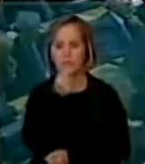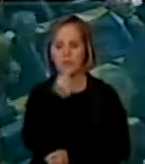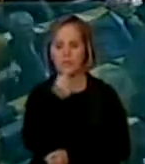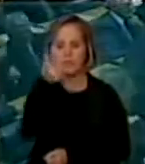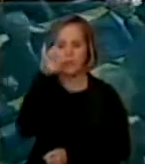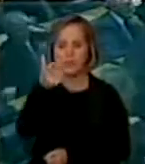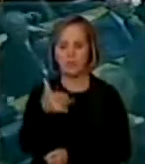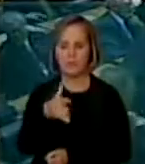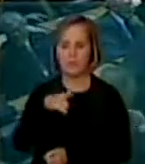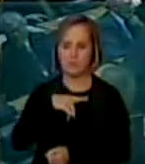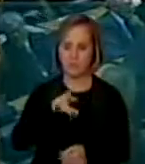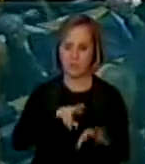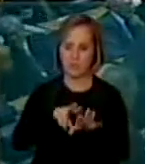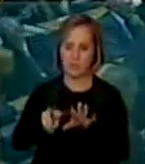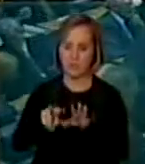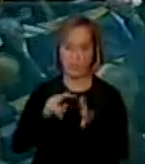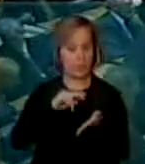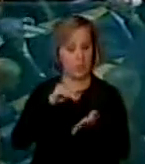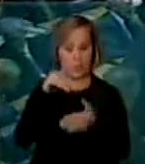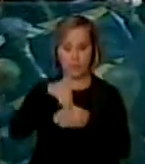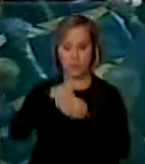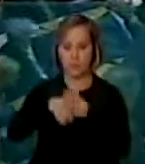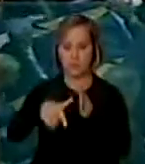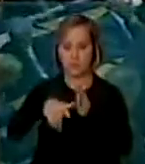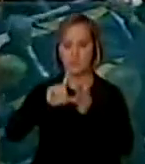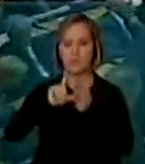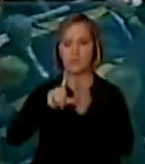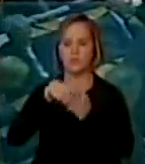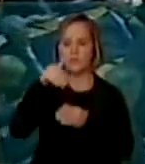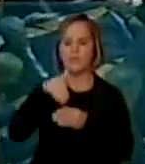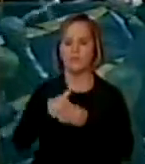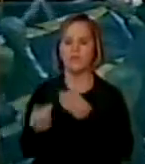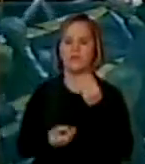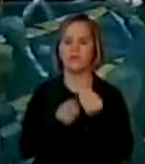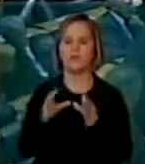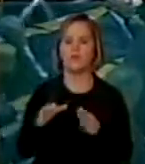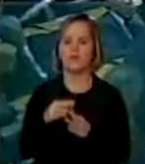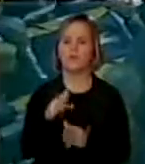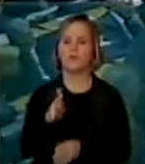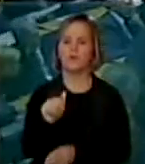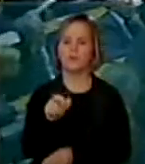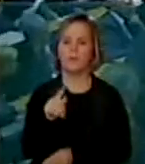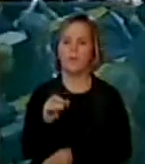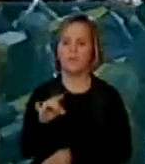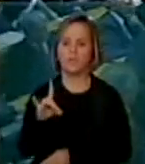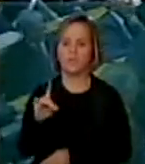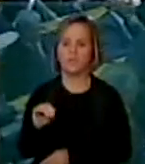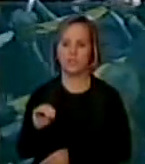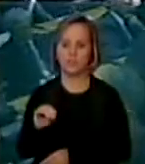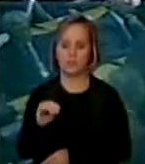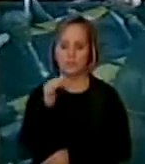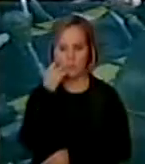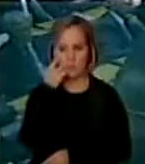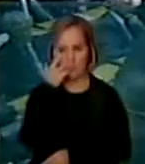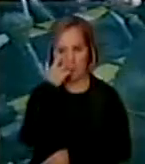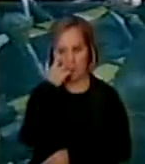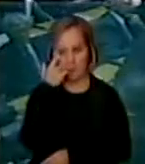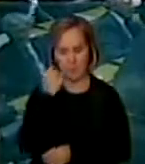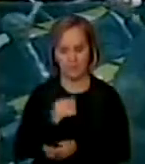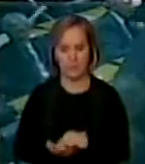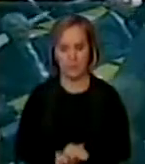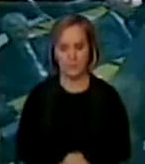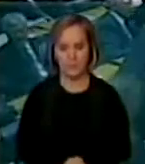Senhor presidente. Senhor presidente, o deputado Carlos William votou anteriormente conforme orientação